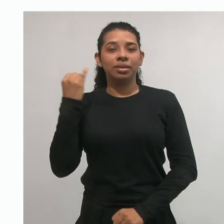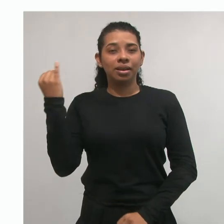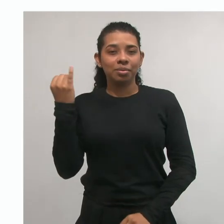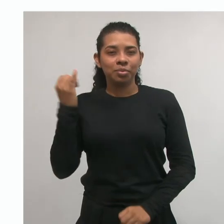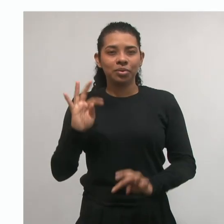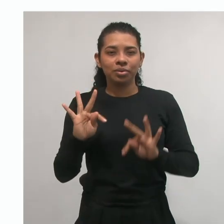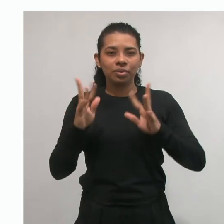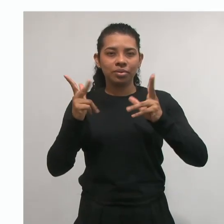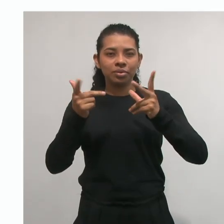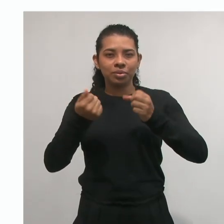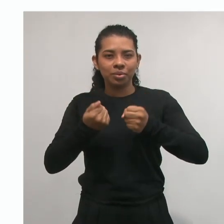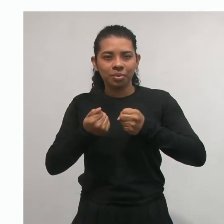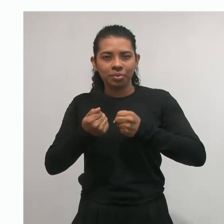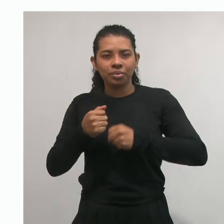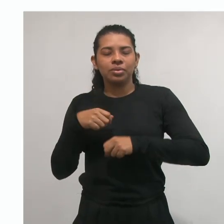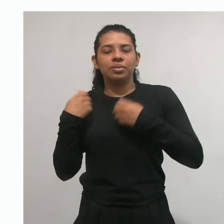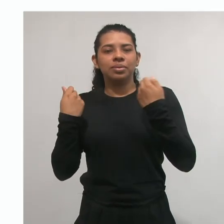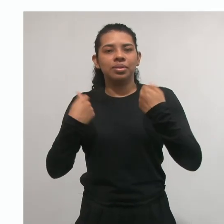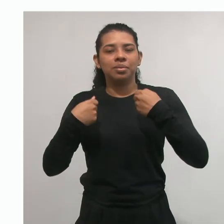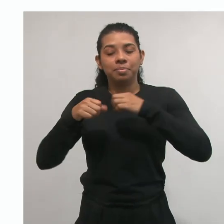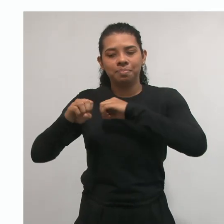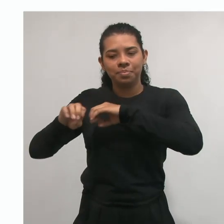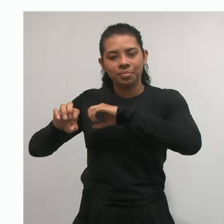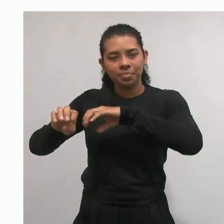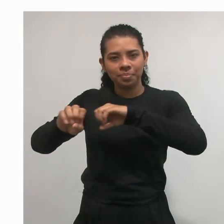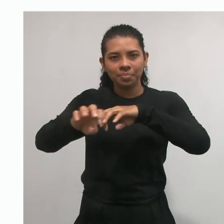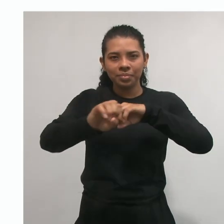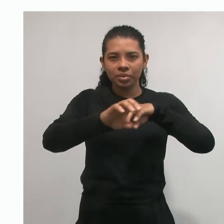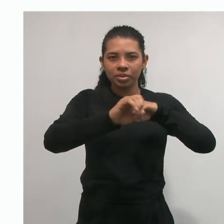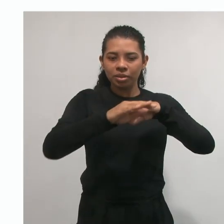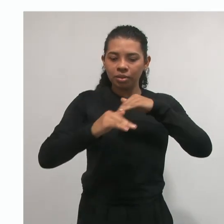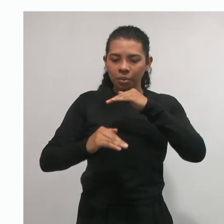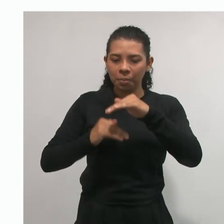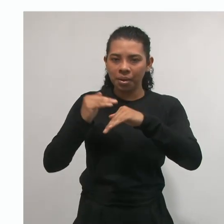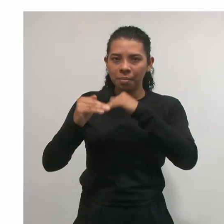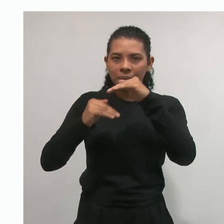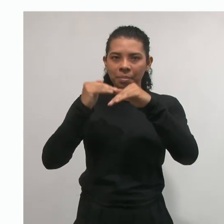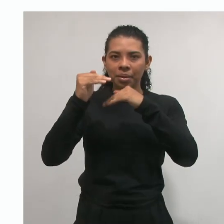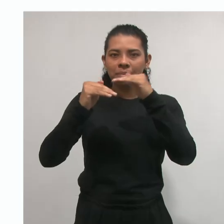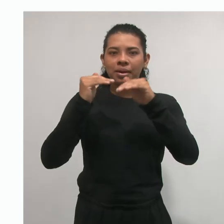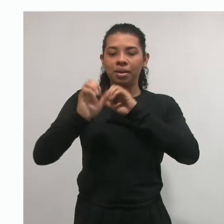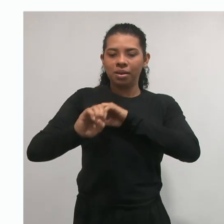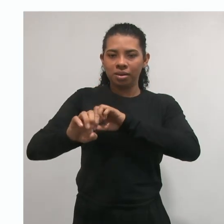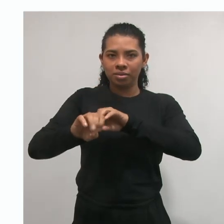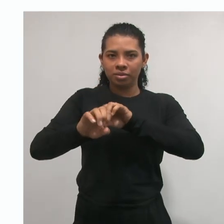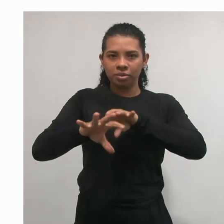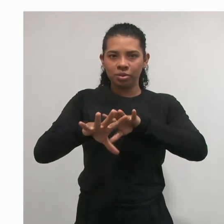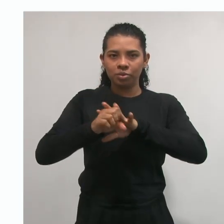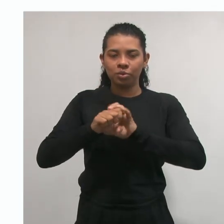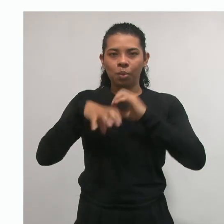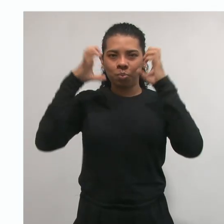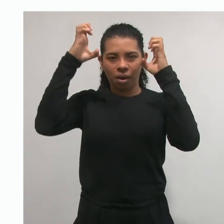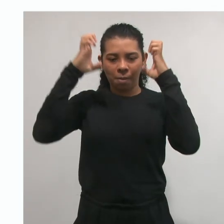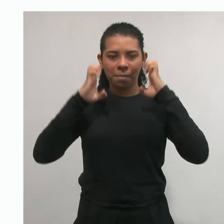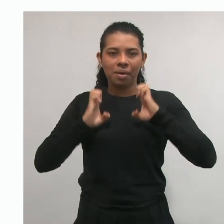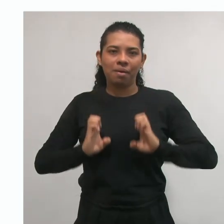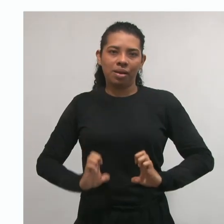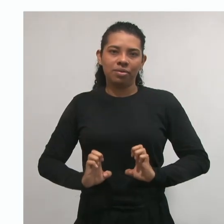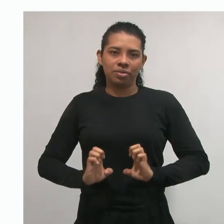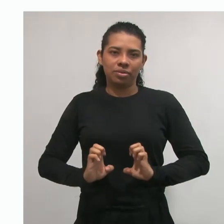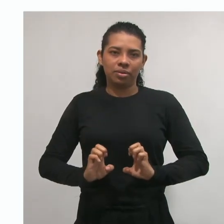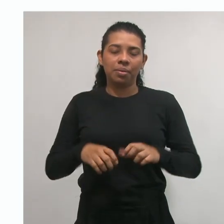é importante que a gente desenvolva uma formação ética. Essa formação ética e